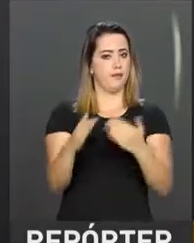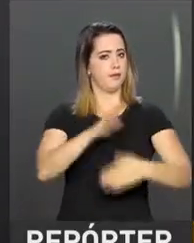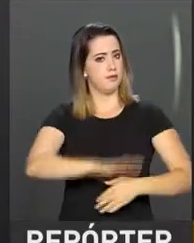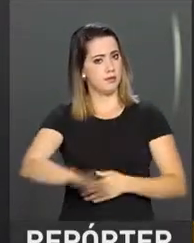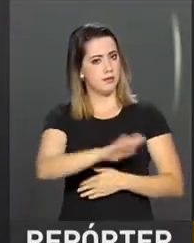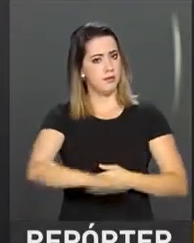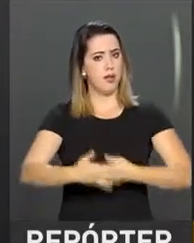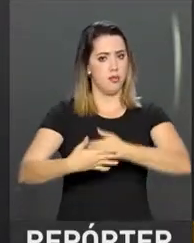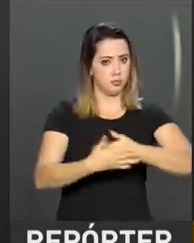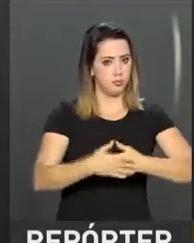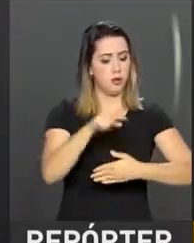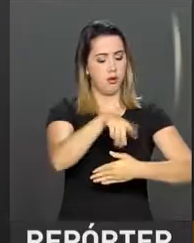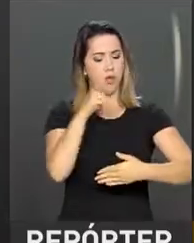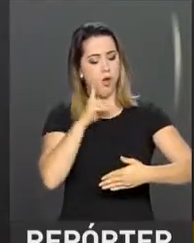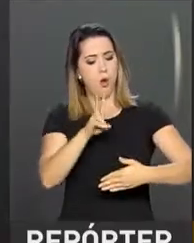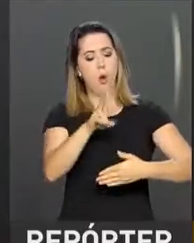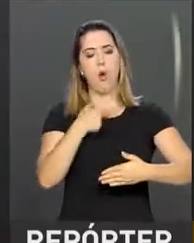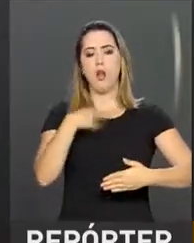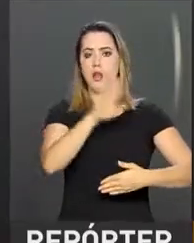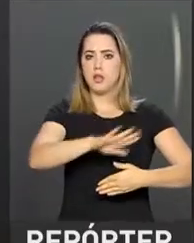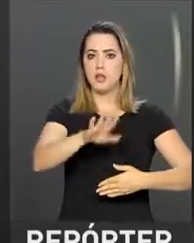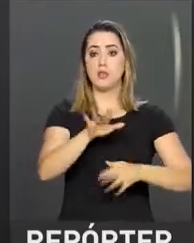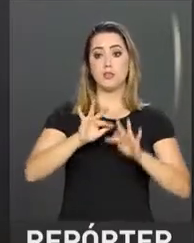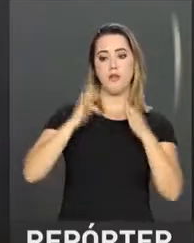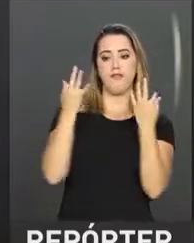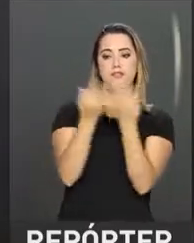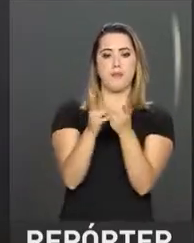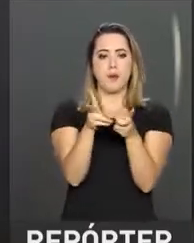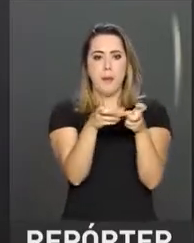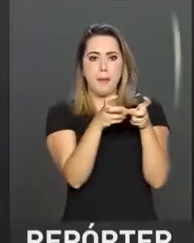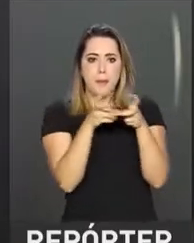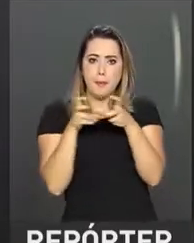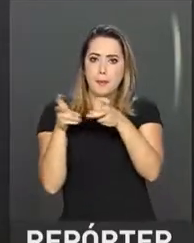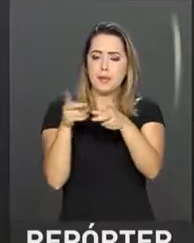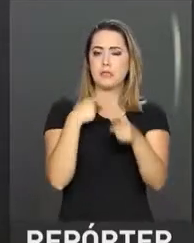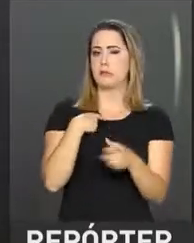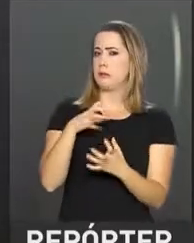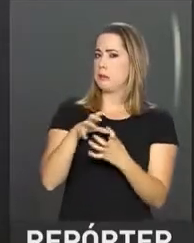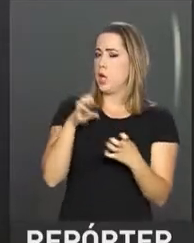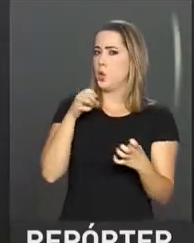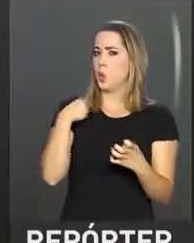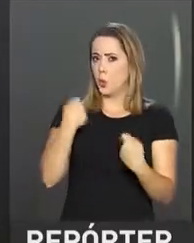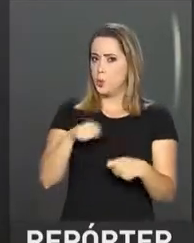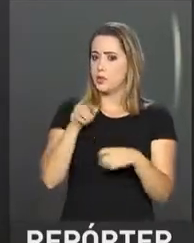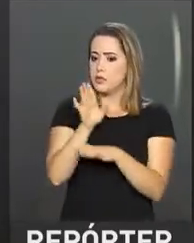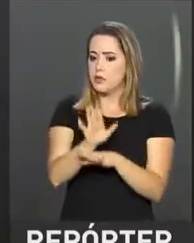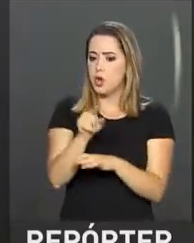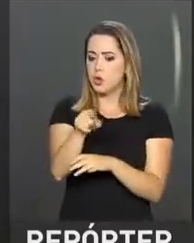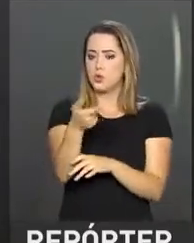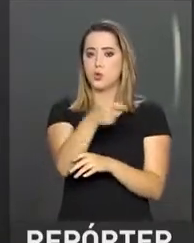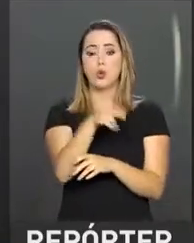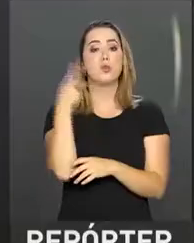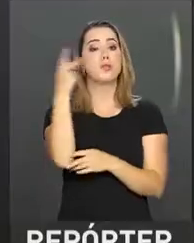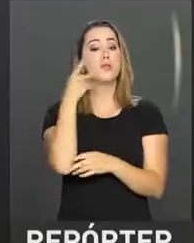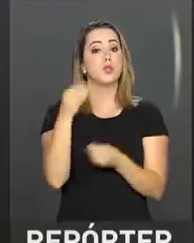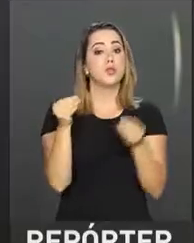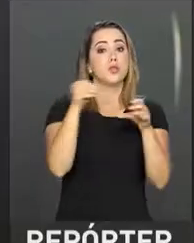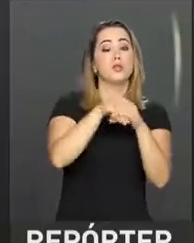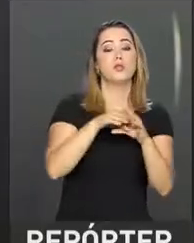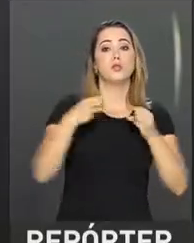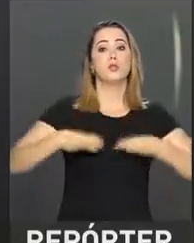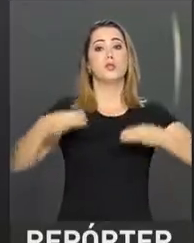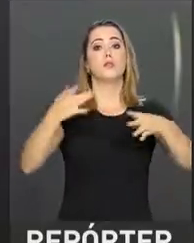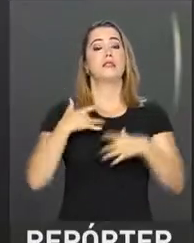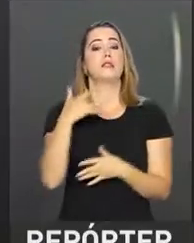cabeleireiro ela não olha só a criança mora a família toda hora você tem um idoso tanta atenção outras políticas do ministério de saúde que